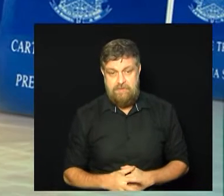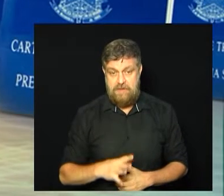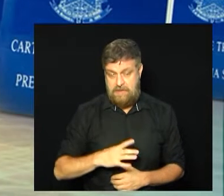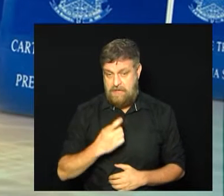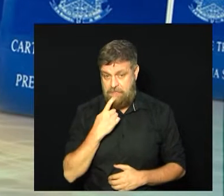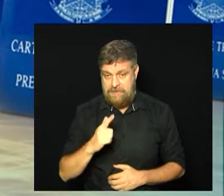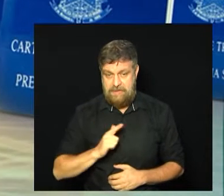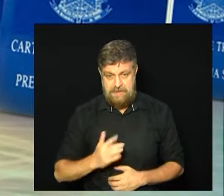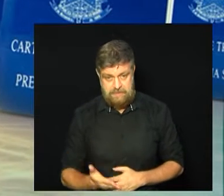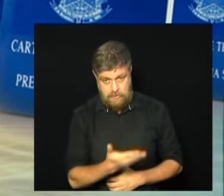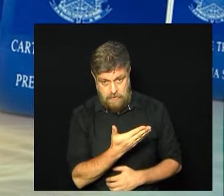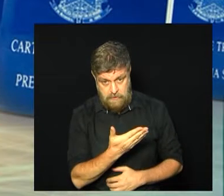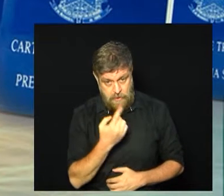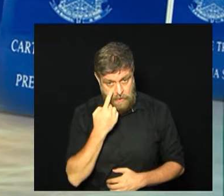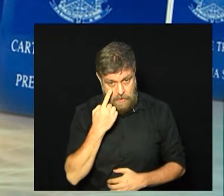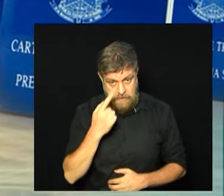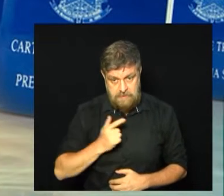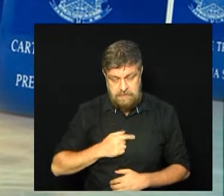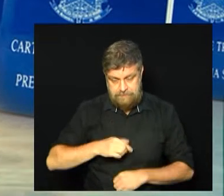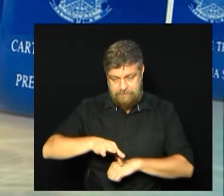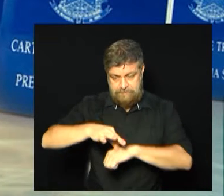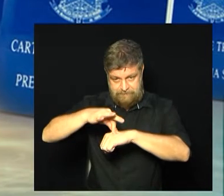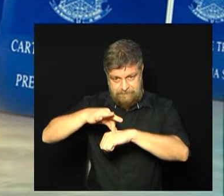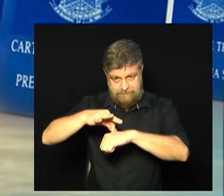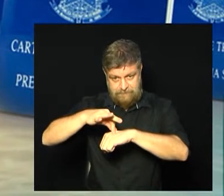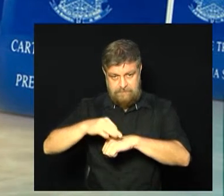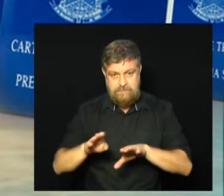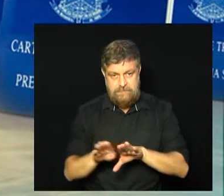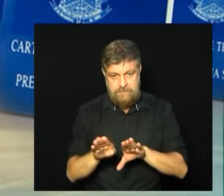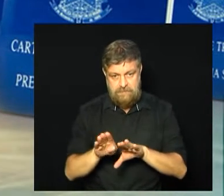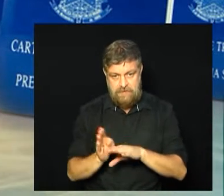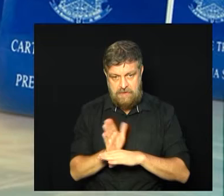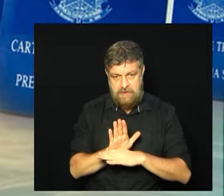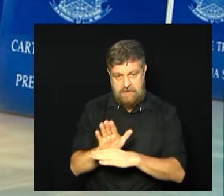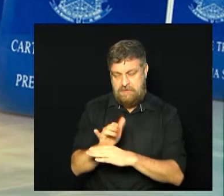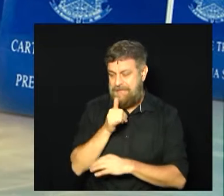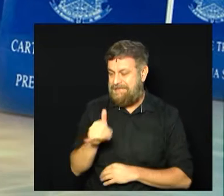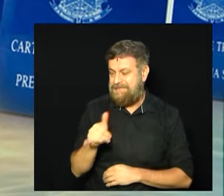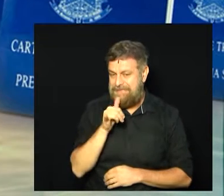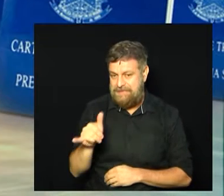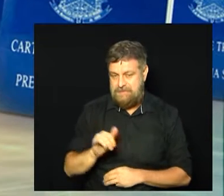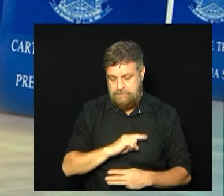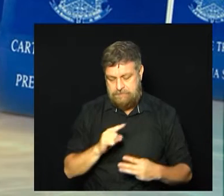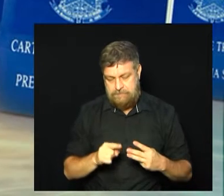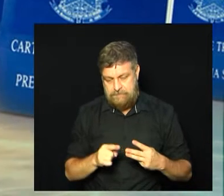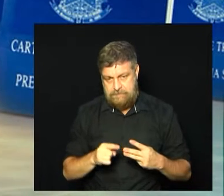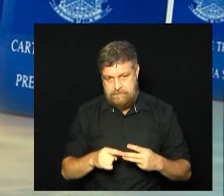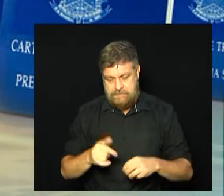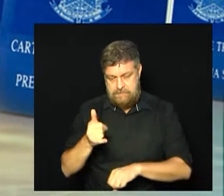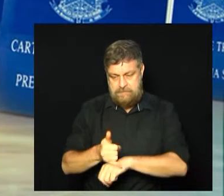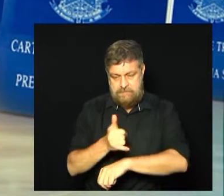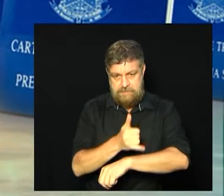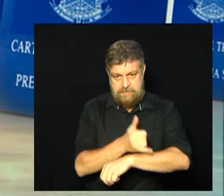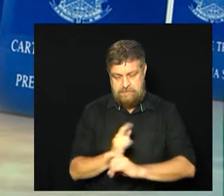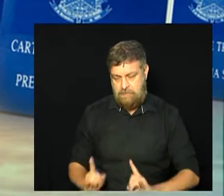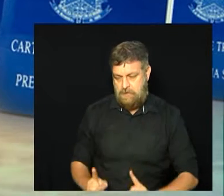tem vagas para açougueiro desossador, ajudante de eletricista, armador de ferragens na